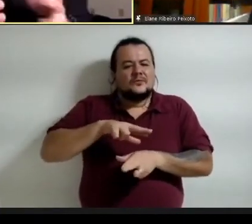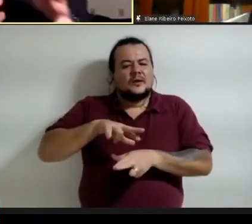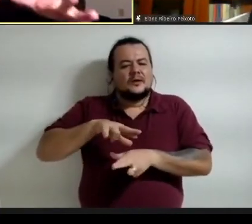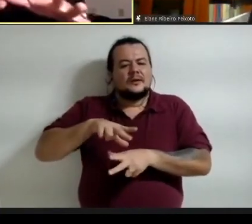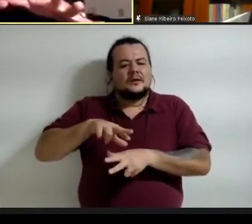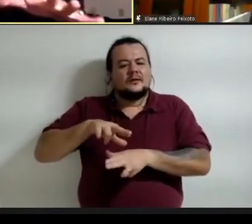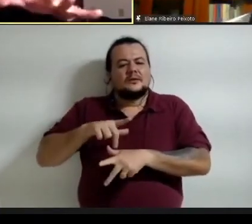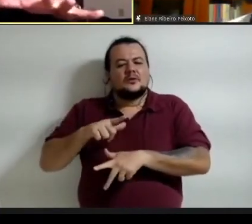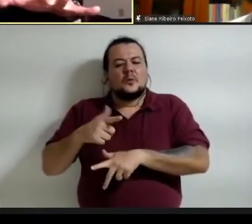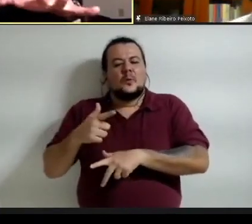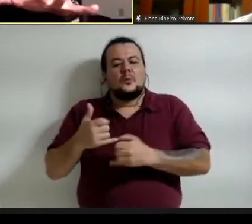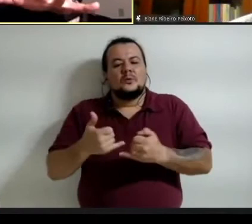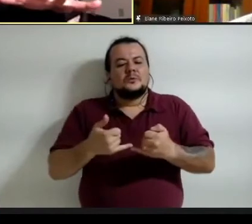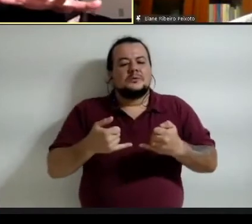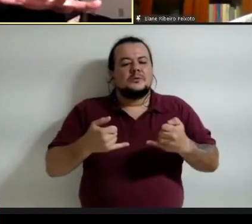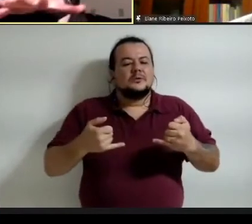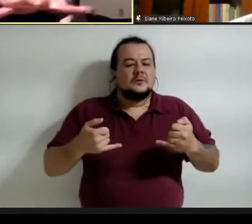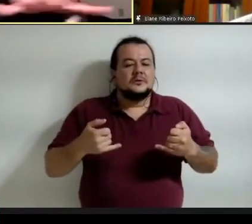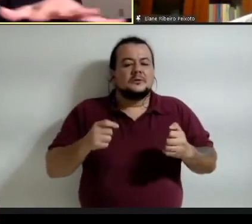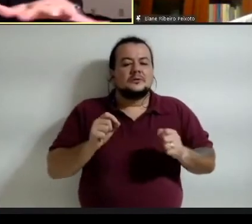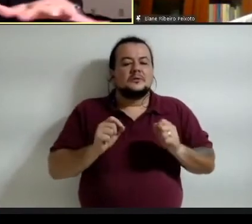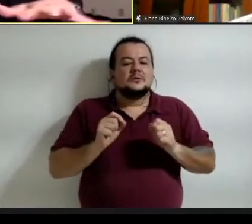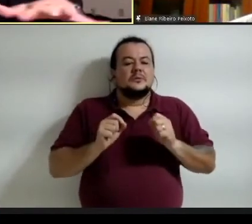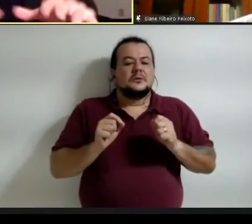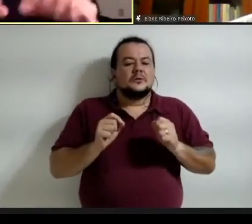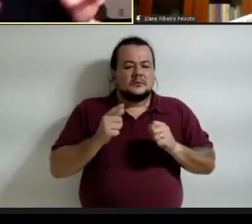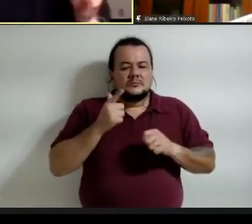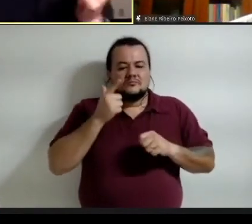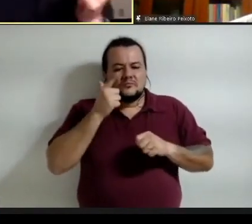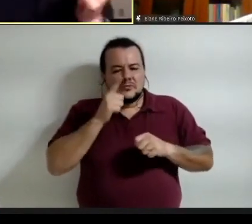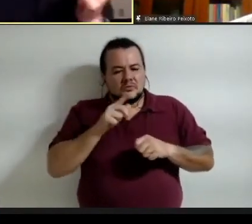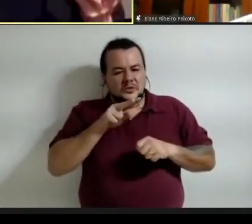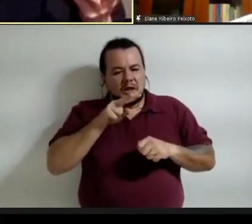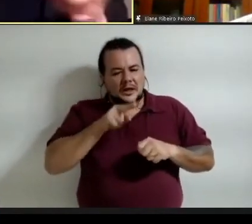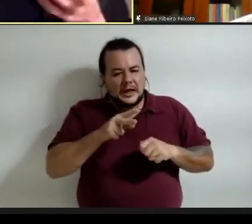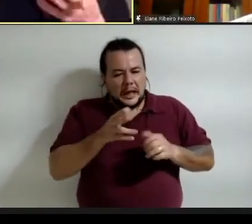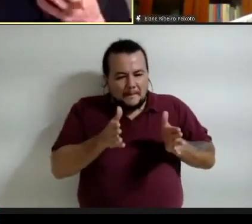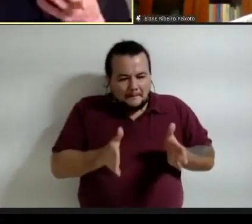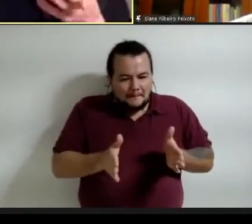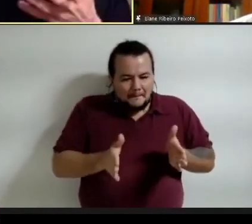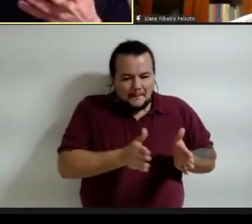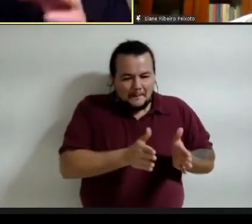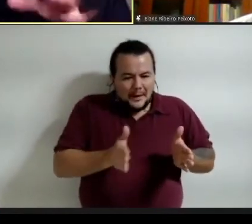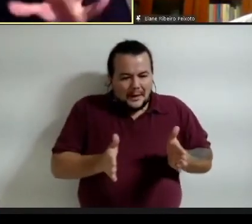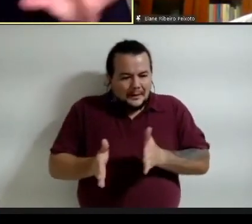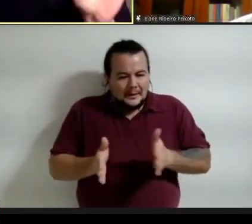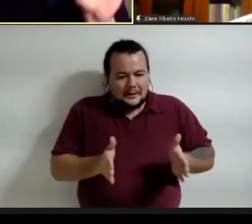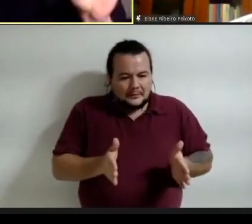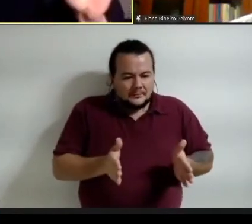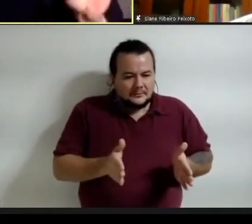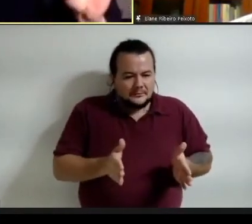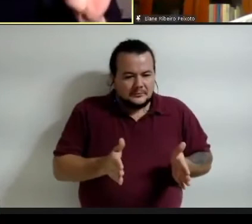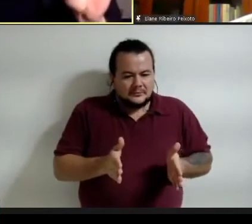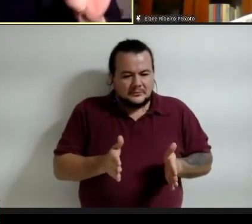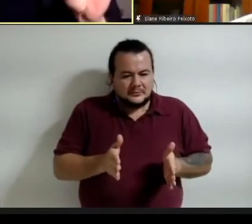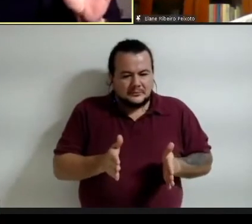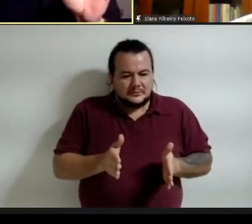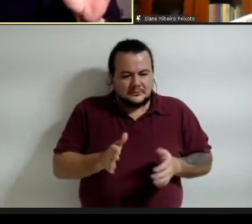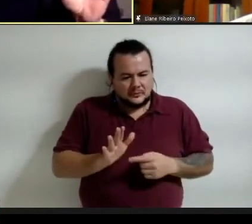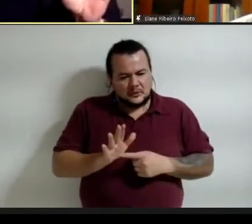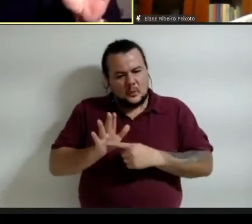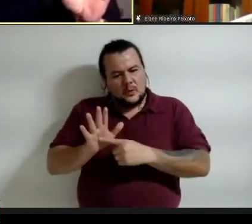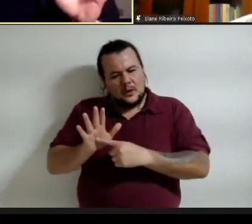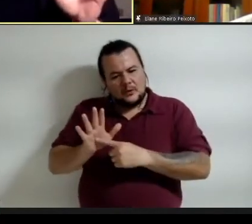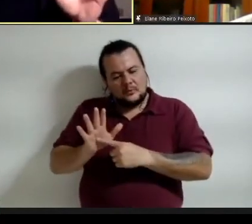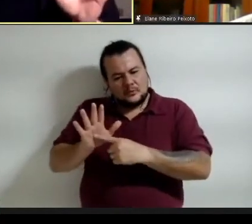outras linhas que você consegue ler uma paralela com a outra. Por isso que a gente criou, uma hora eu mostrei uma matriz, onde